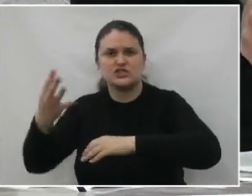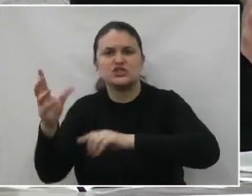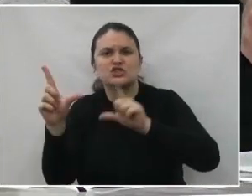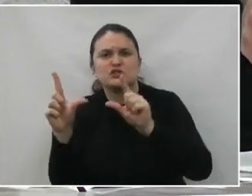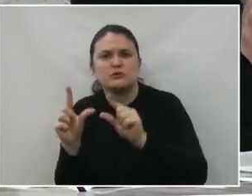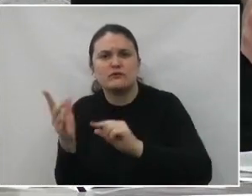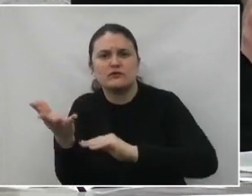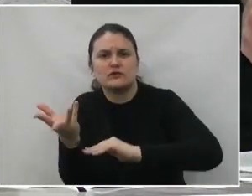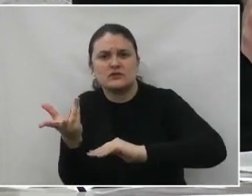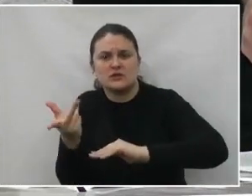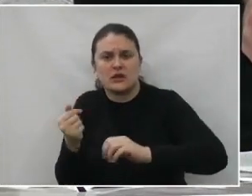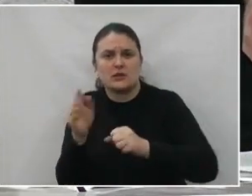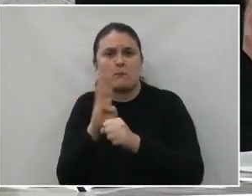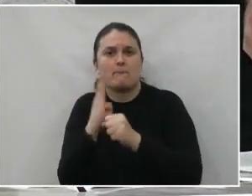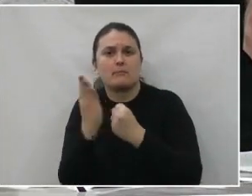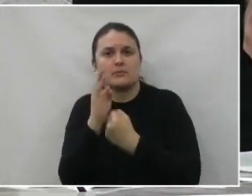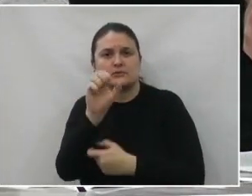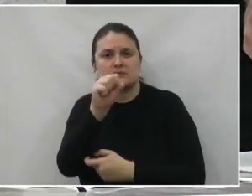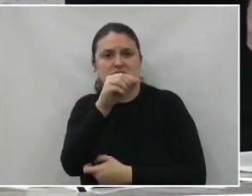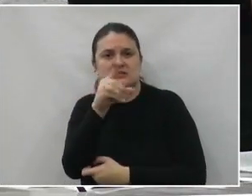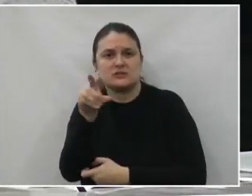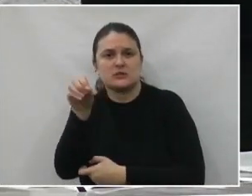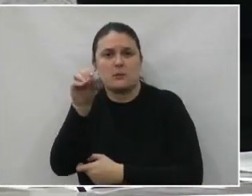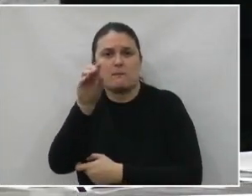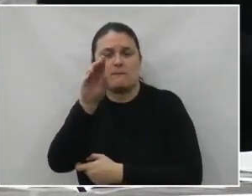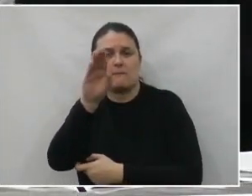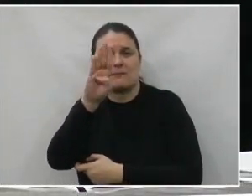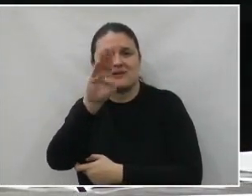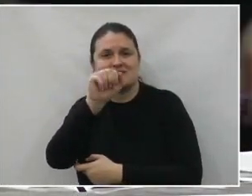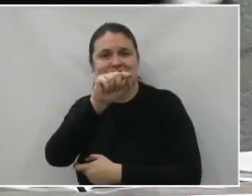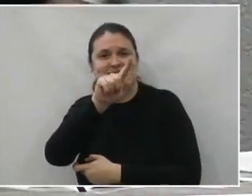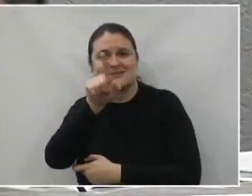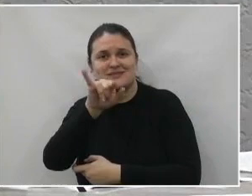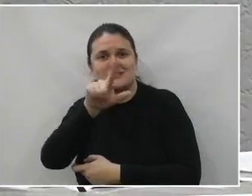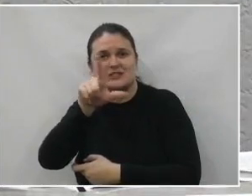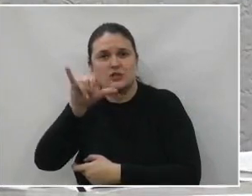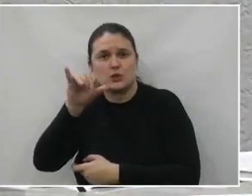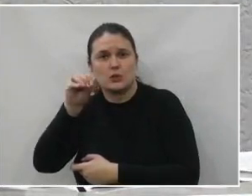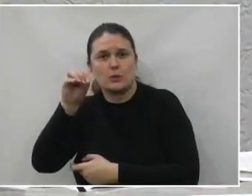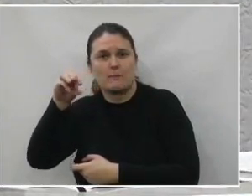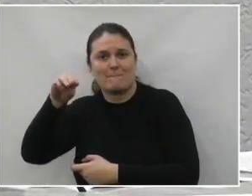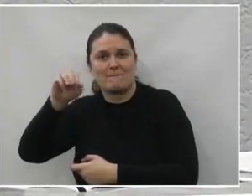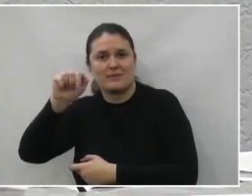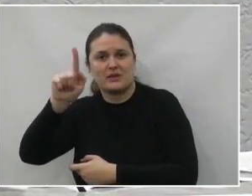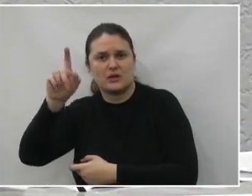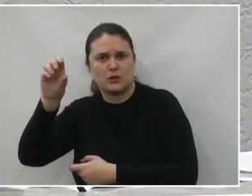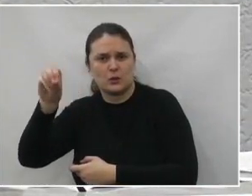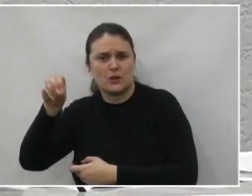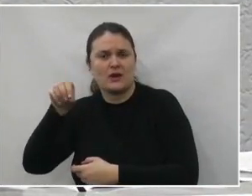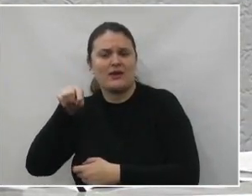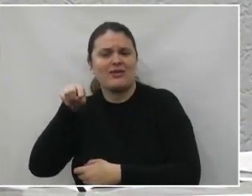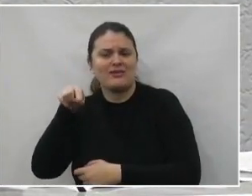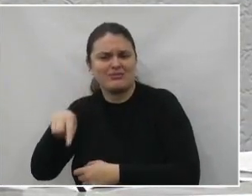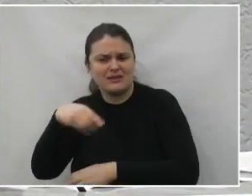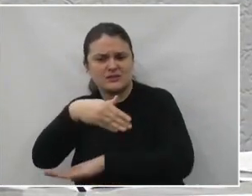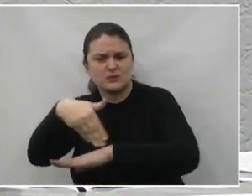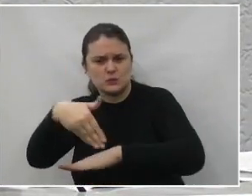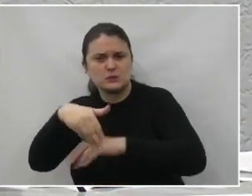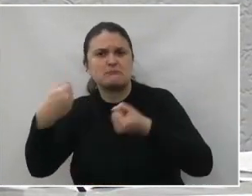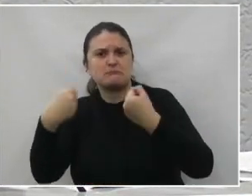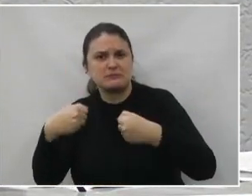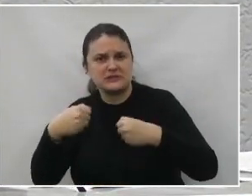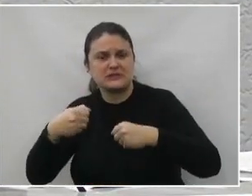Magno. Justificativa: existe a necessidade urgente em se viabilizar a construção de uma lombada no